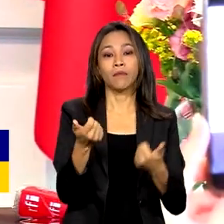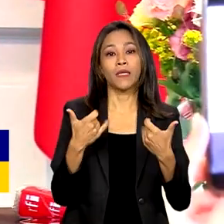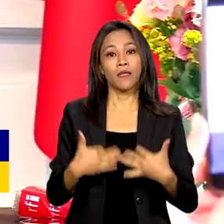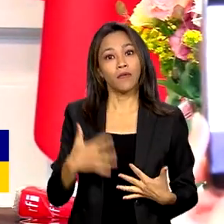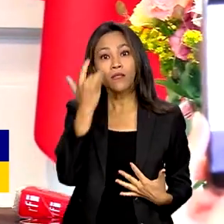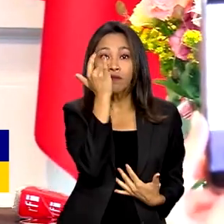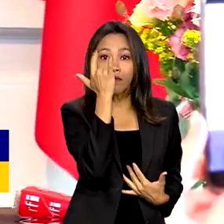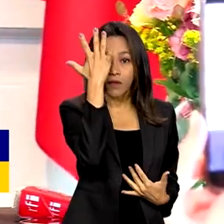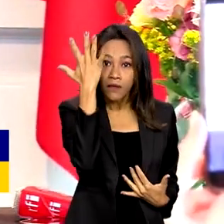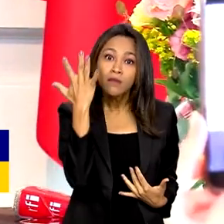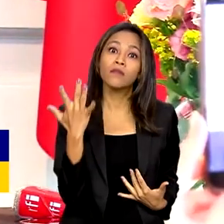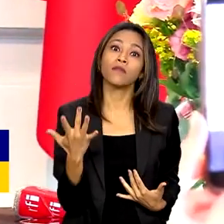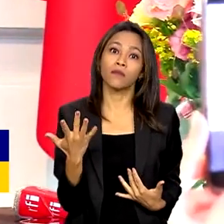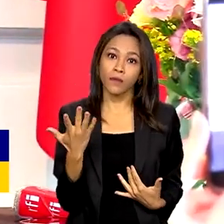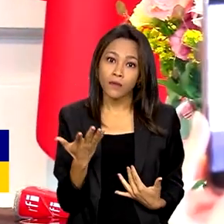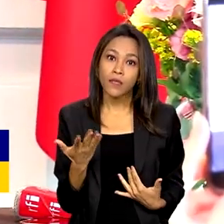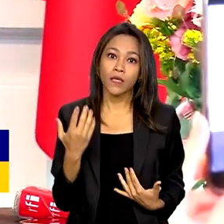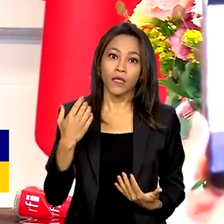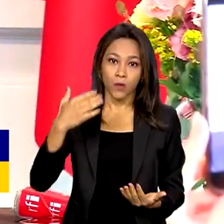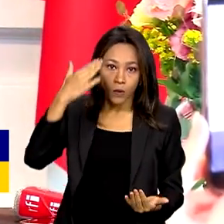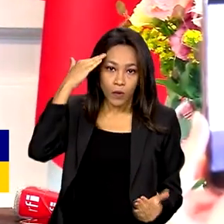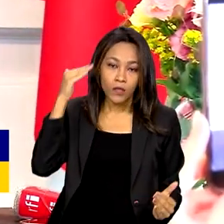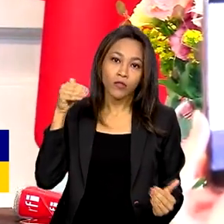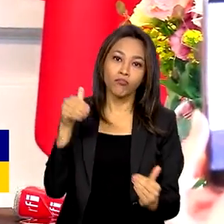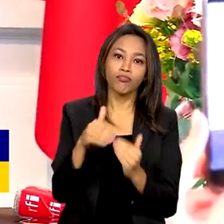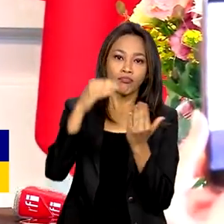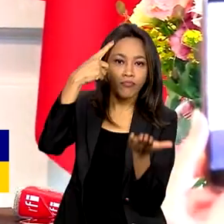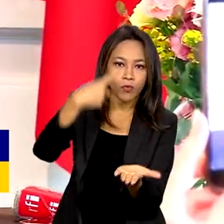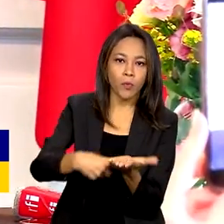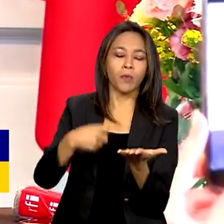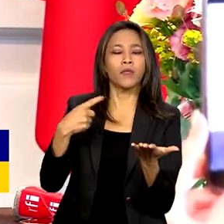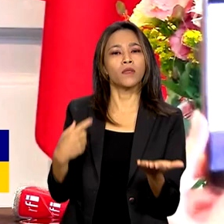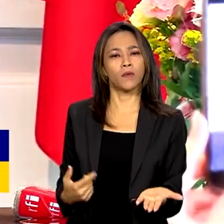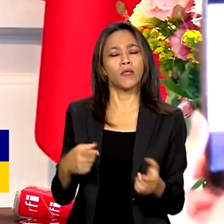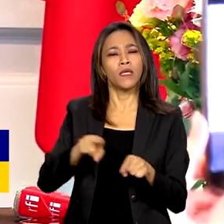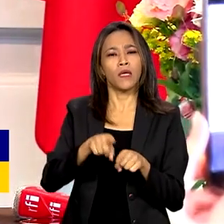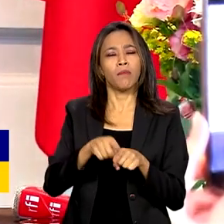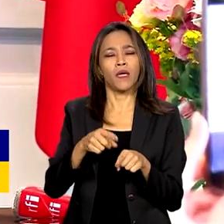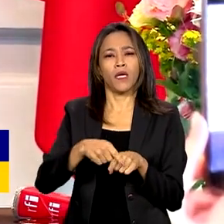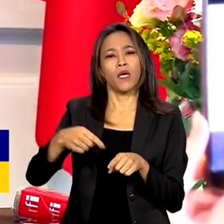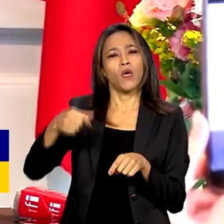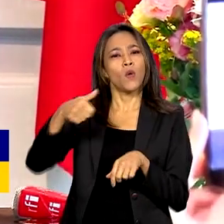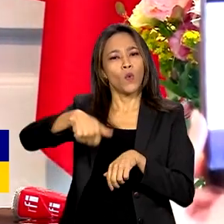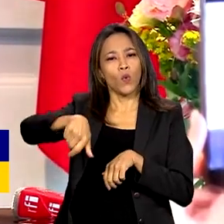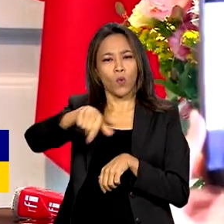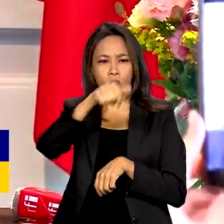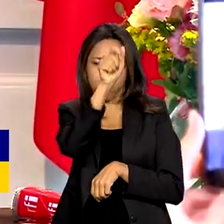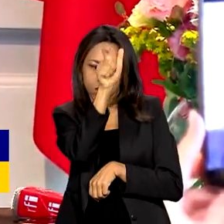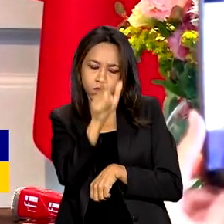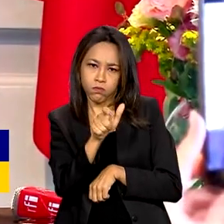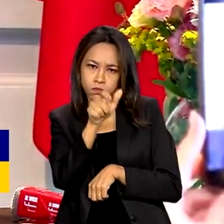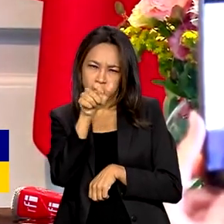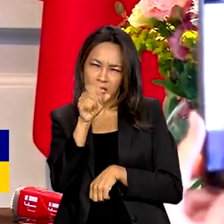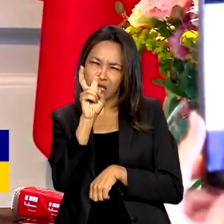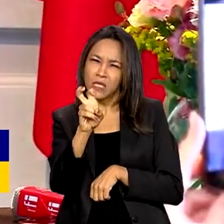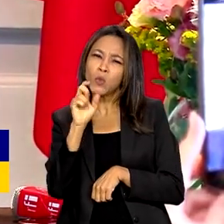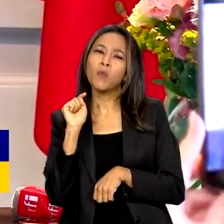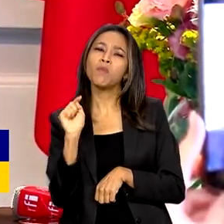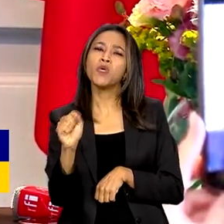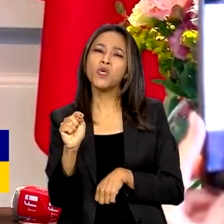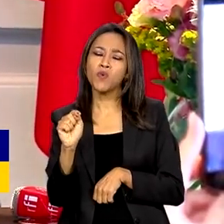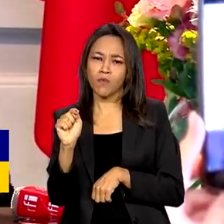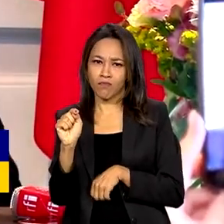habilitação. E nós tínhamos, segundo o próprio embaixador, cinco mil processos, vamos dizer assim,